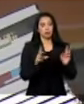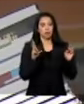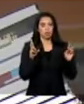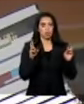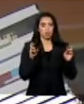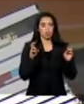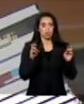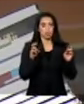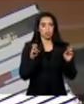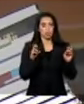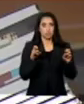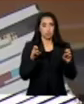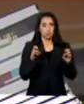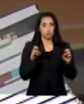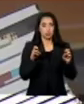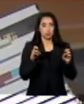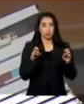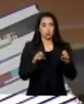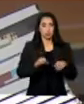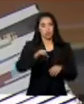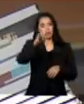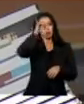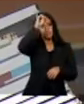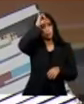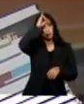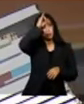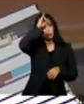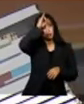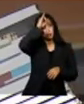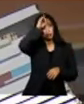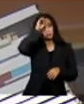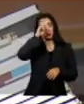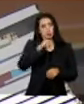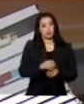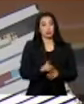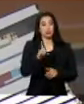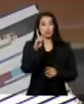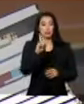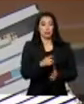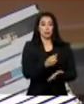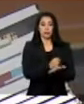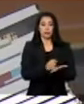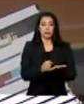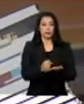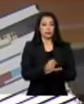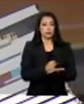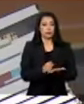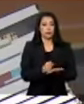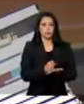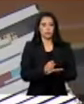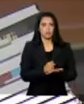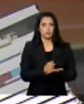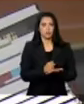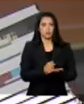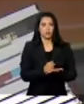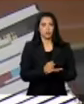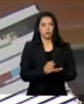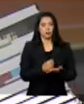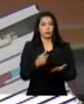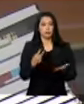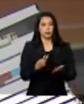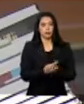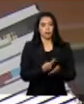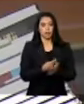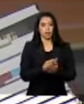a presunção de inocência é direito fundamental, surgindo a